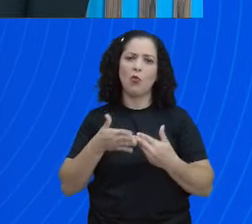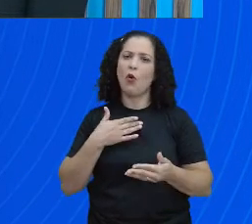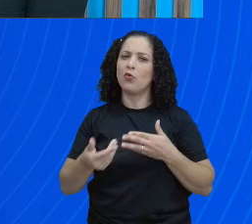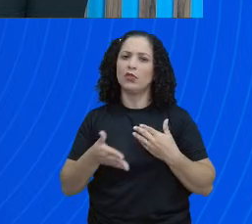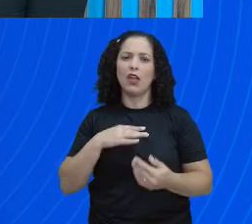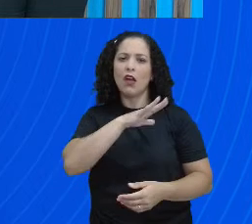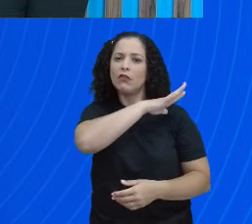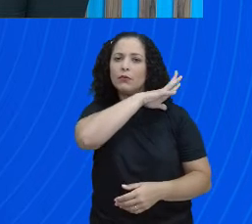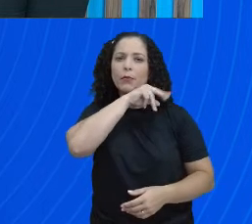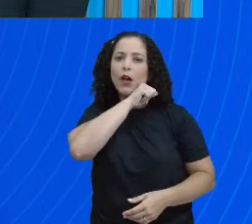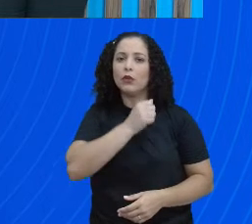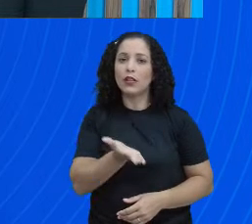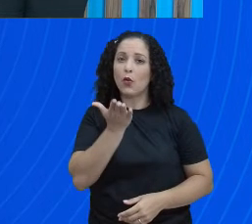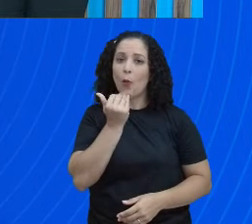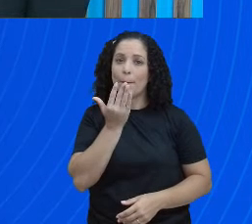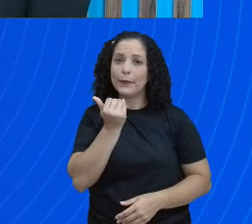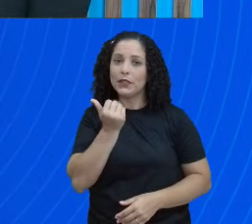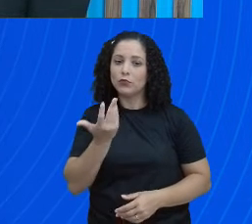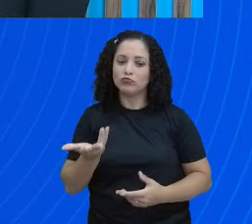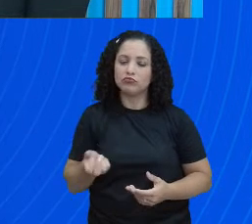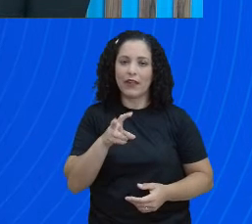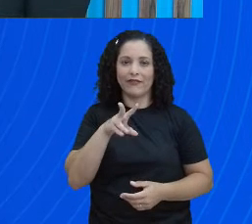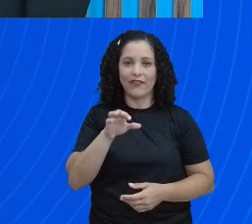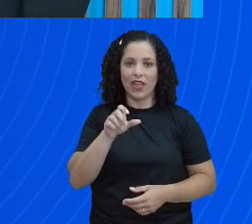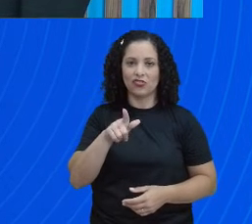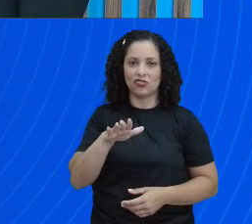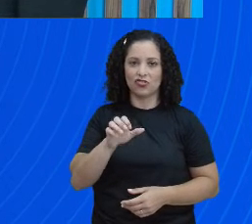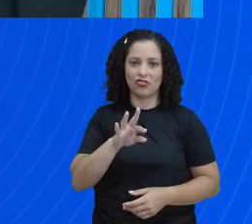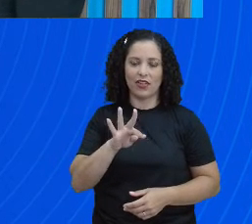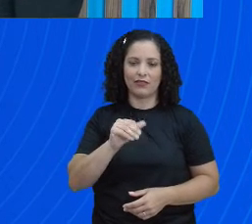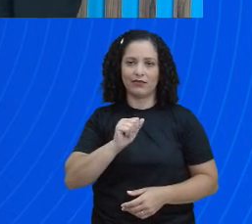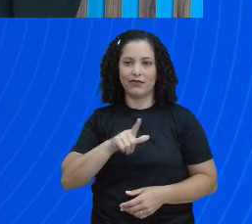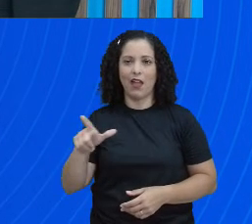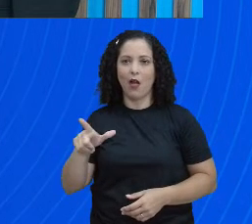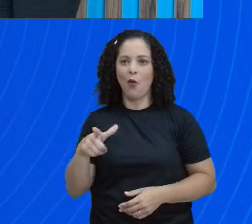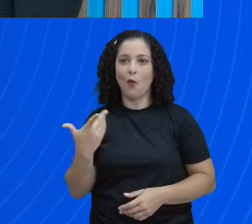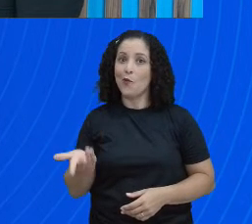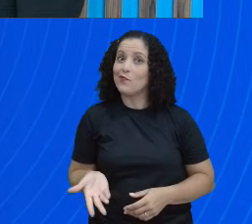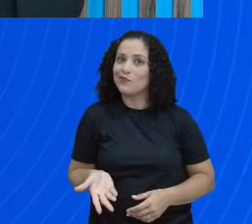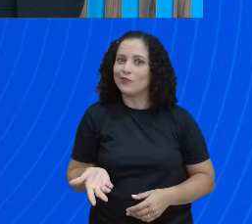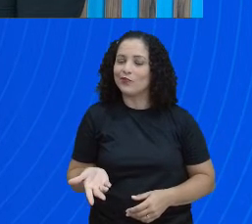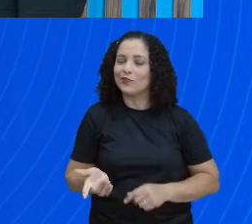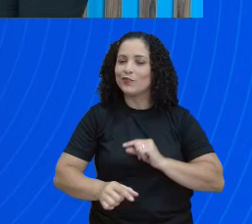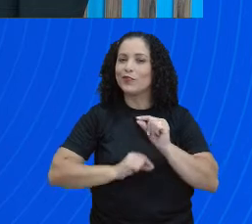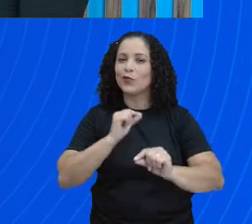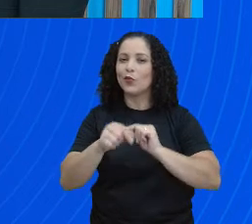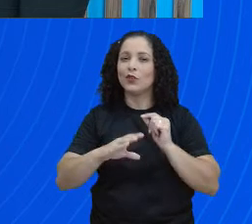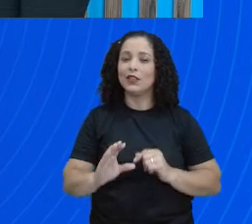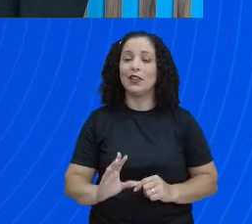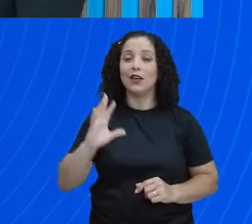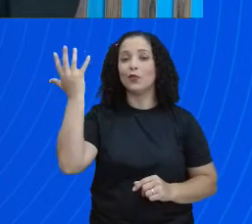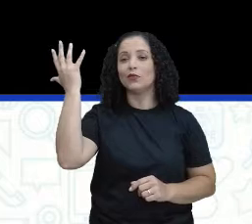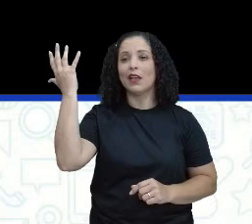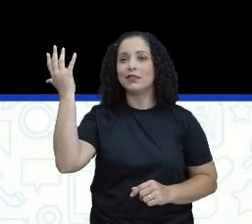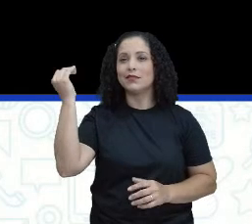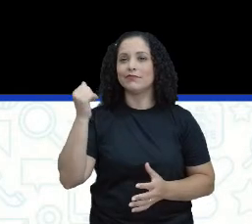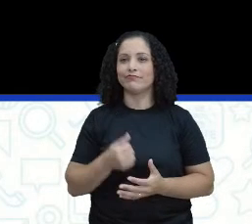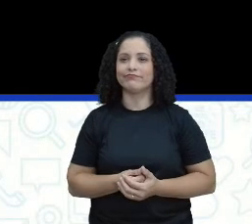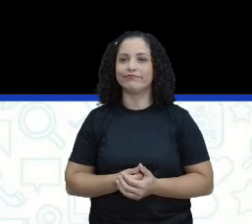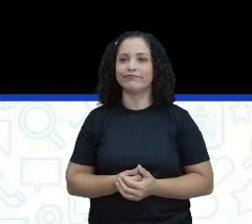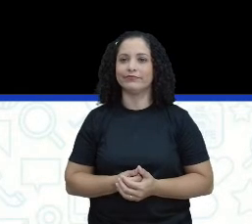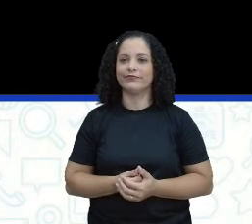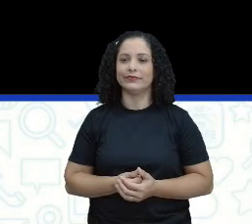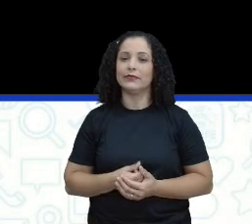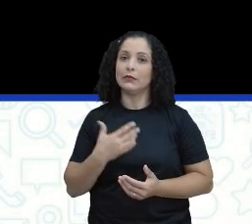tenha comido vegetal, vocês vão descobrir agora, ó. Olha o que acontece. O C14 produzido na atmosfera, ele